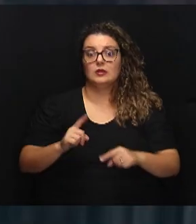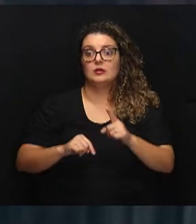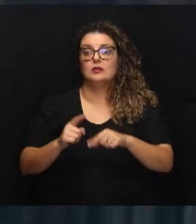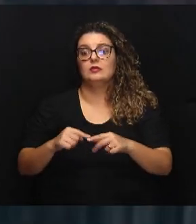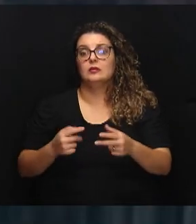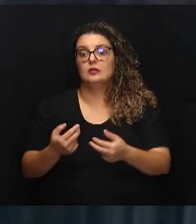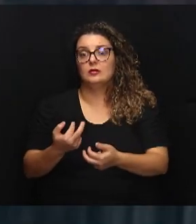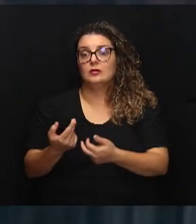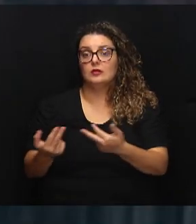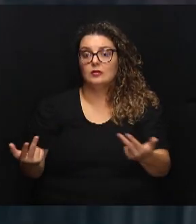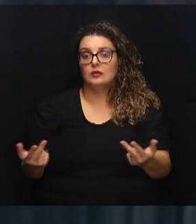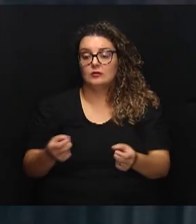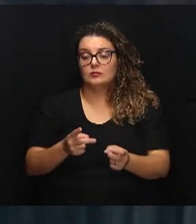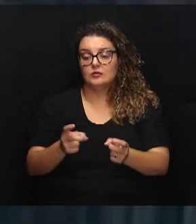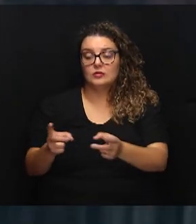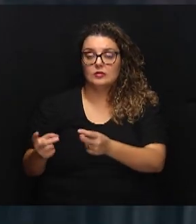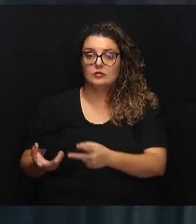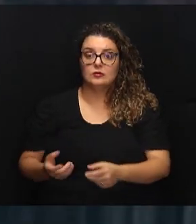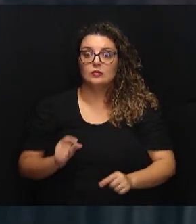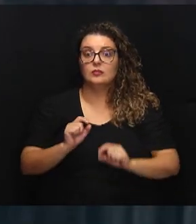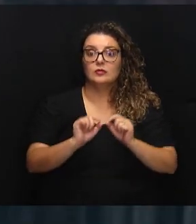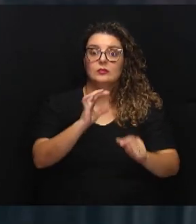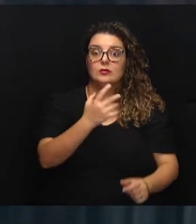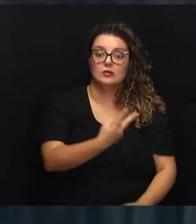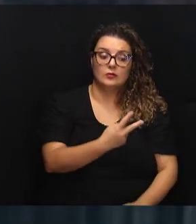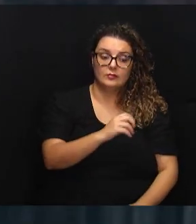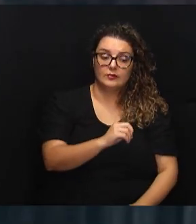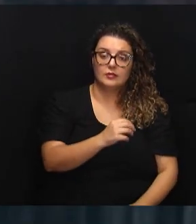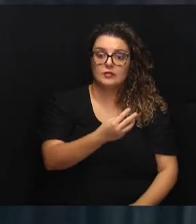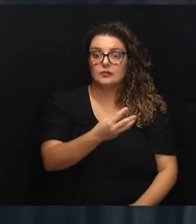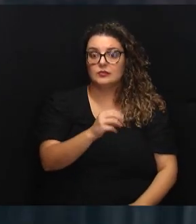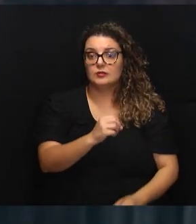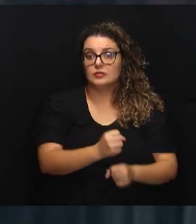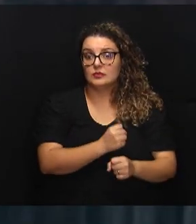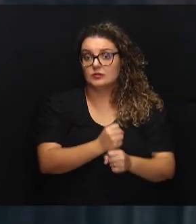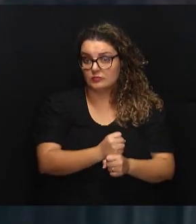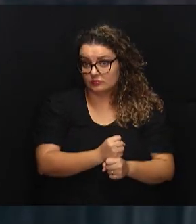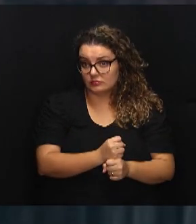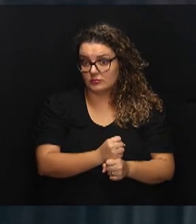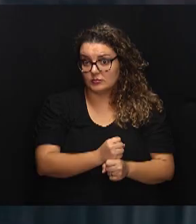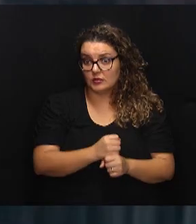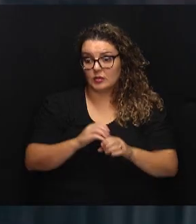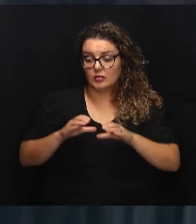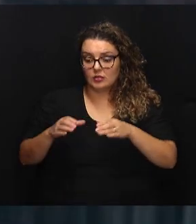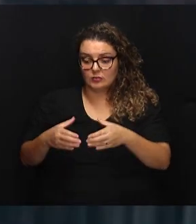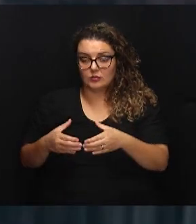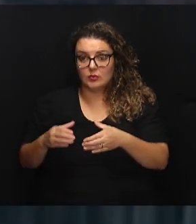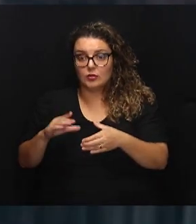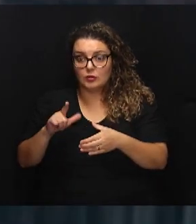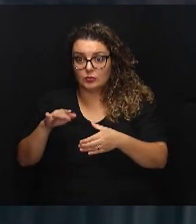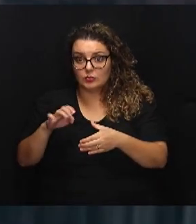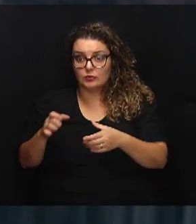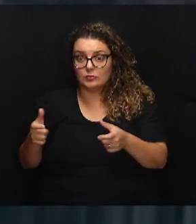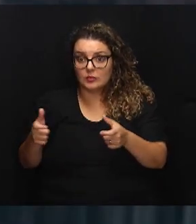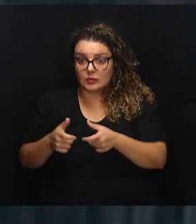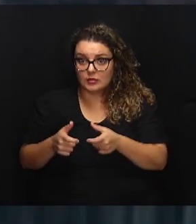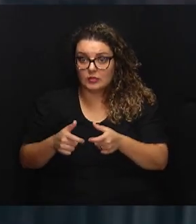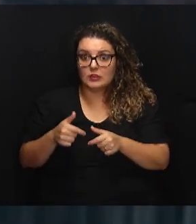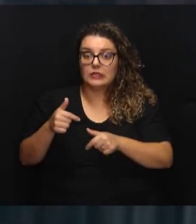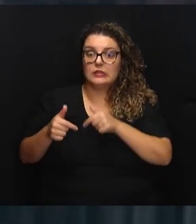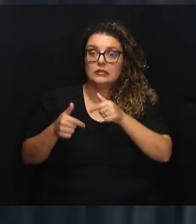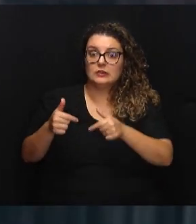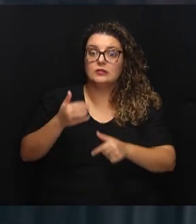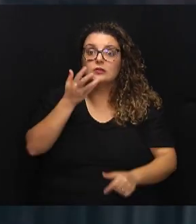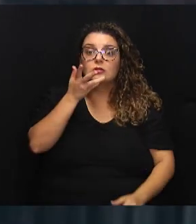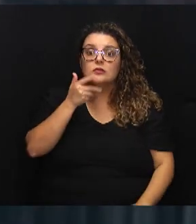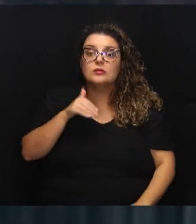anos? Então eu acho que o clube menor, o clube do interior, deveria trabalhar mais essas